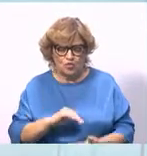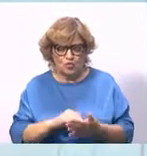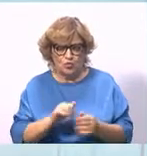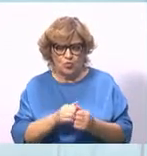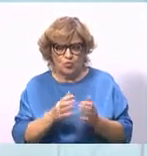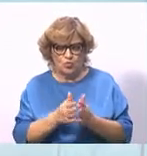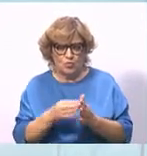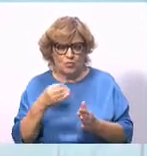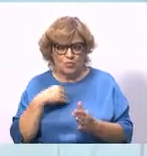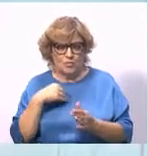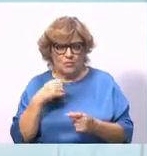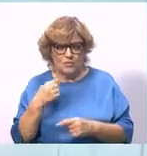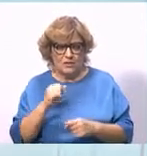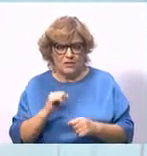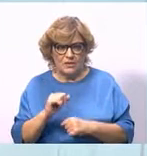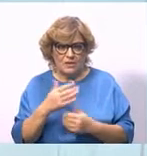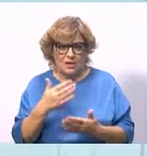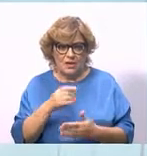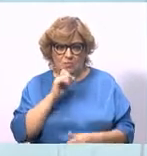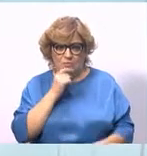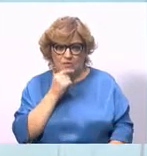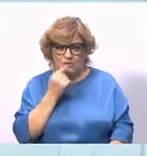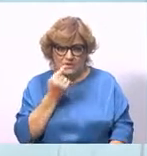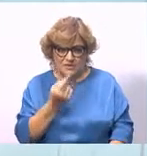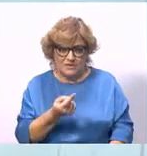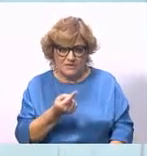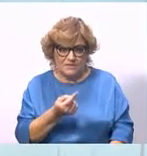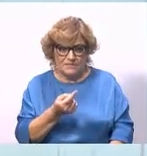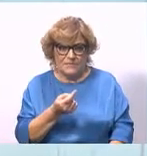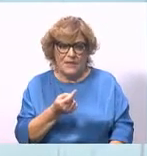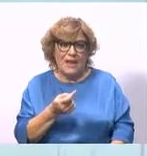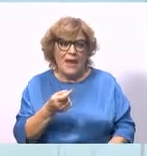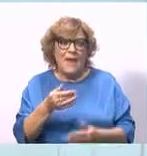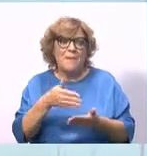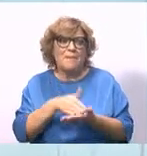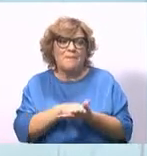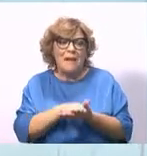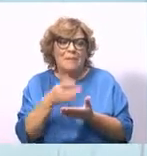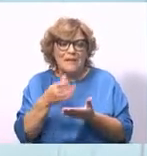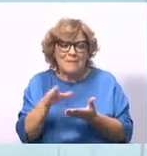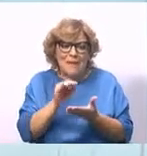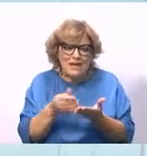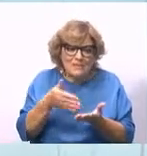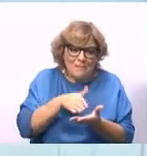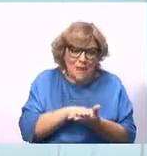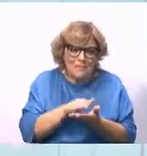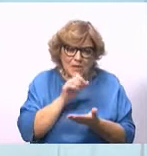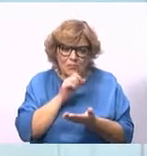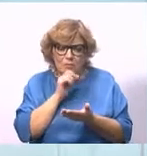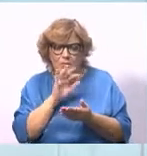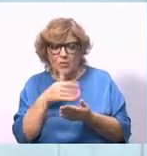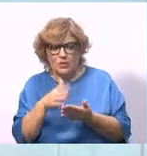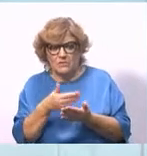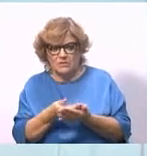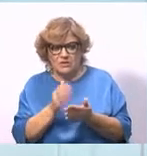nomeadamente, por exemplo, se agora me permitem, nomeadamente, por exemplo, palmilhas, se for o caso disso, mas também já